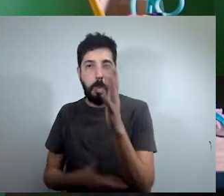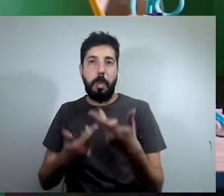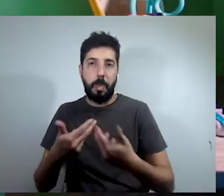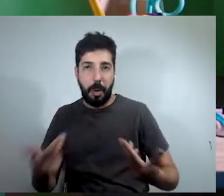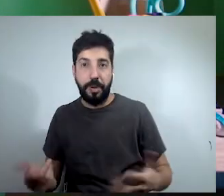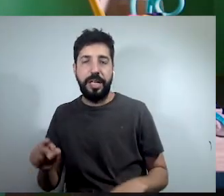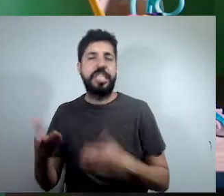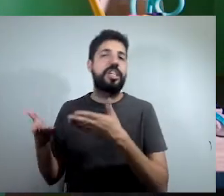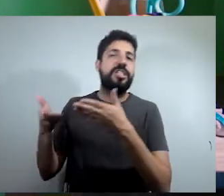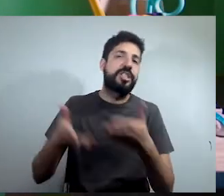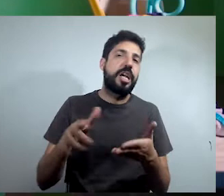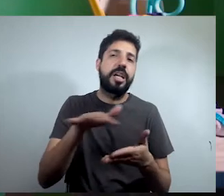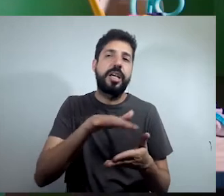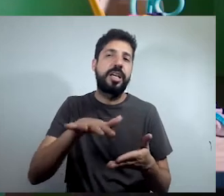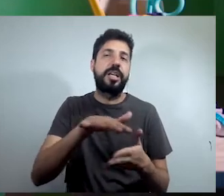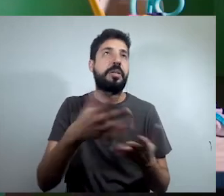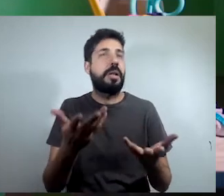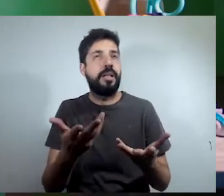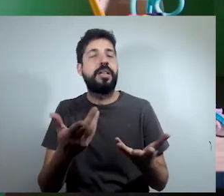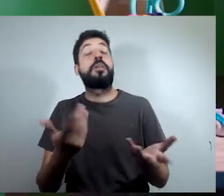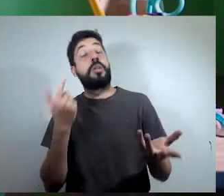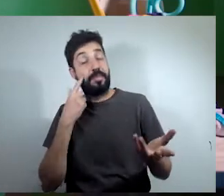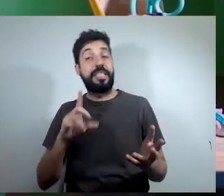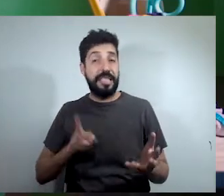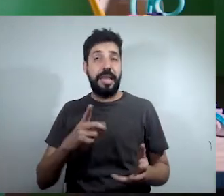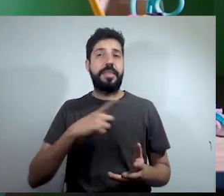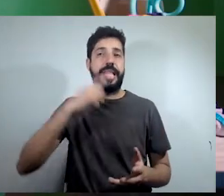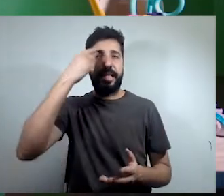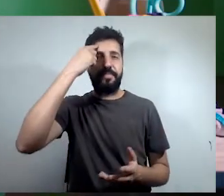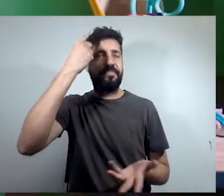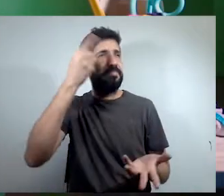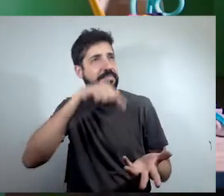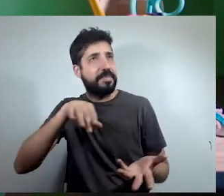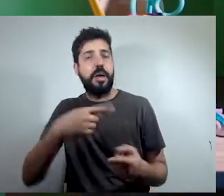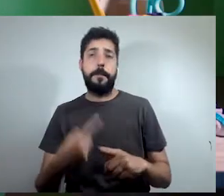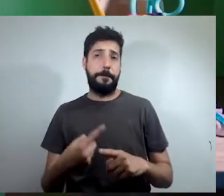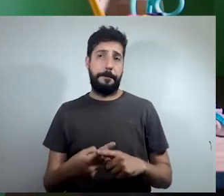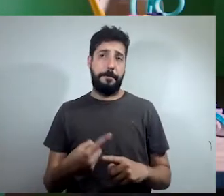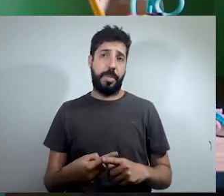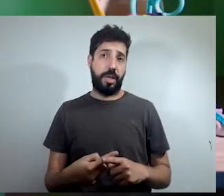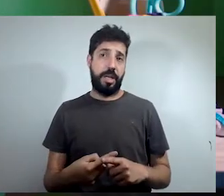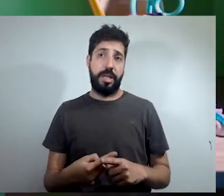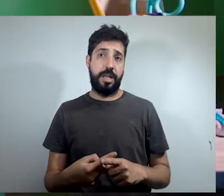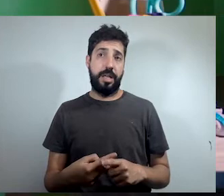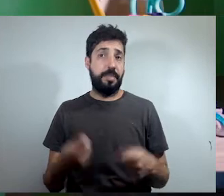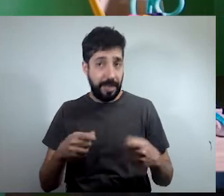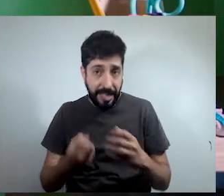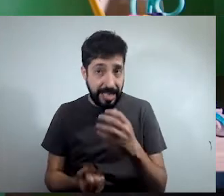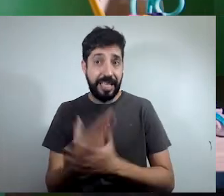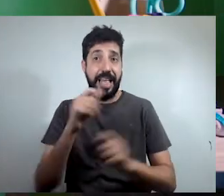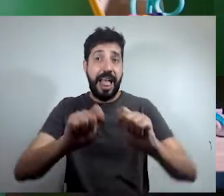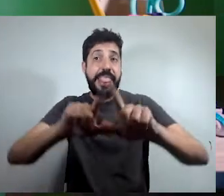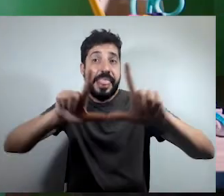tal. Você chega ali e tal, então você sempre tem essa ideia. Aí eu falei, por que não tem o screen friendly?